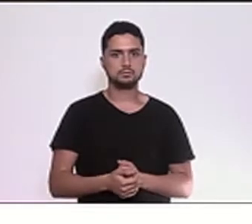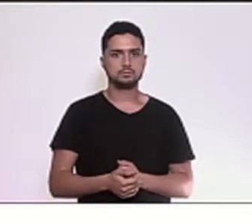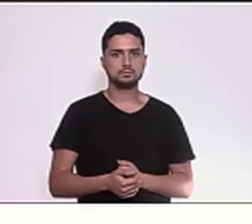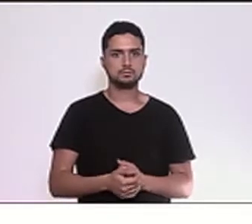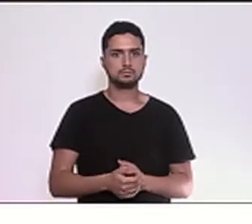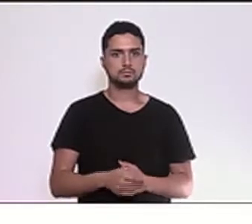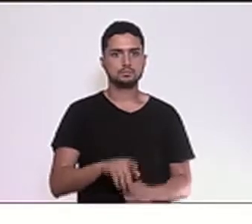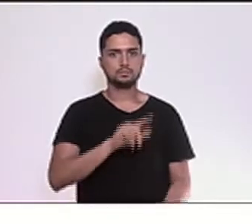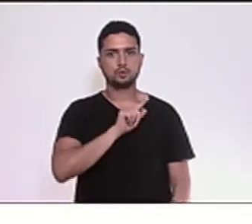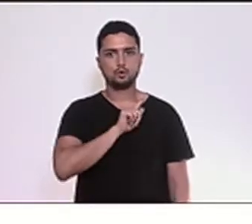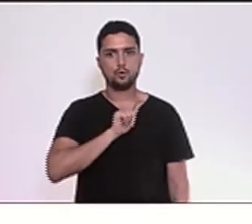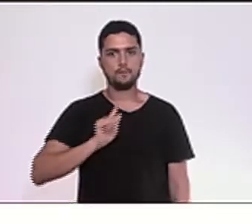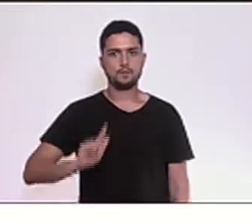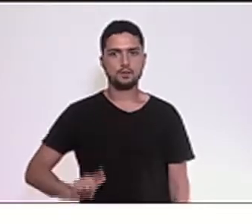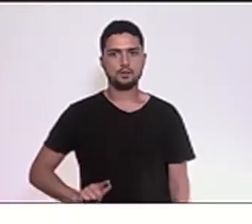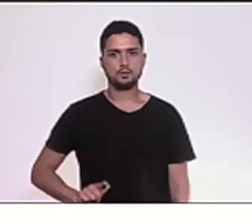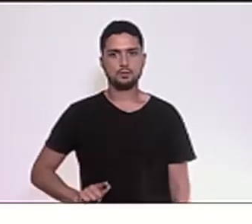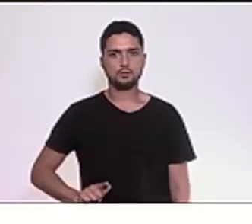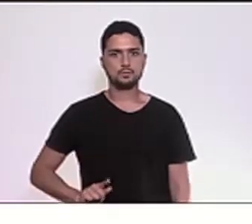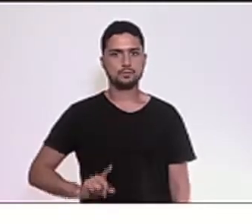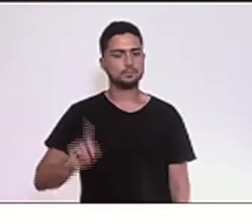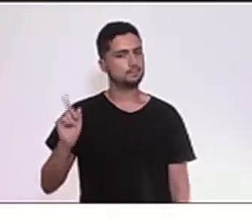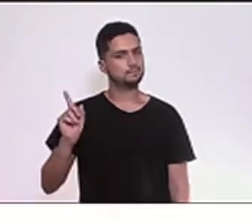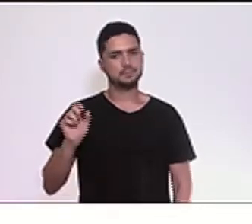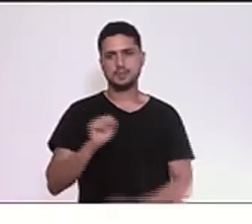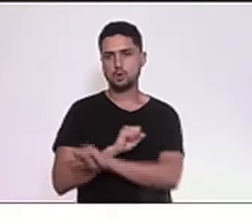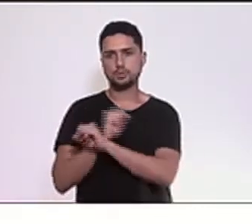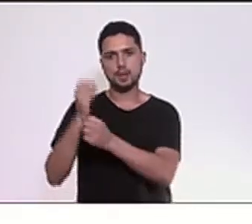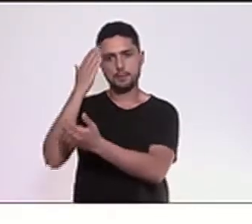o governador, meu líder, é inconfiável.